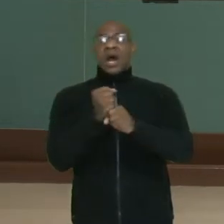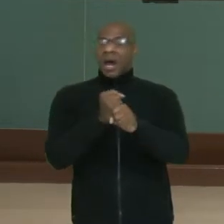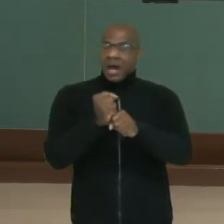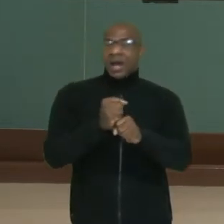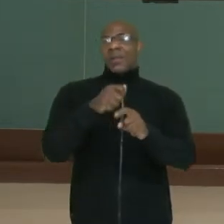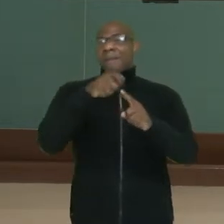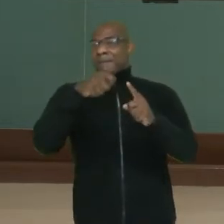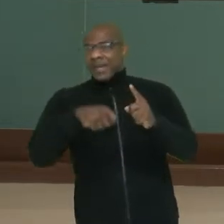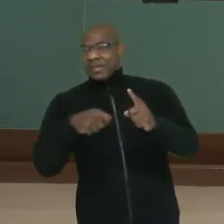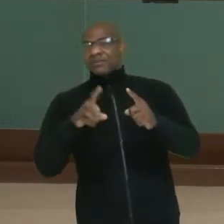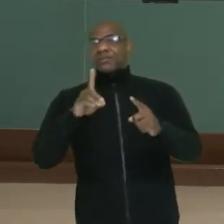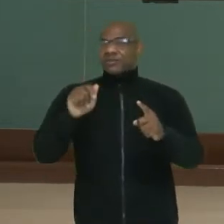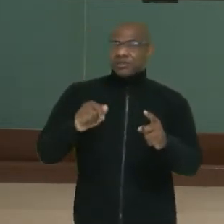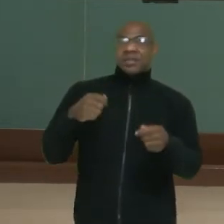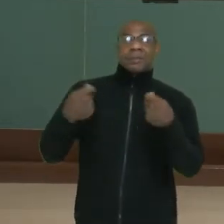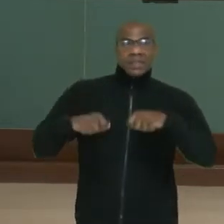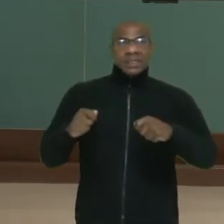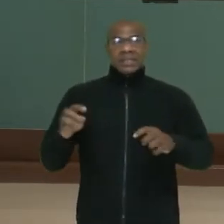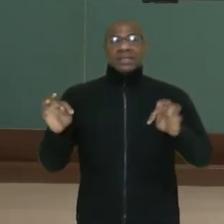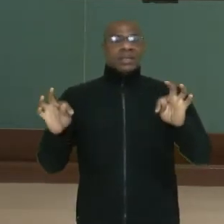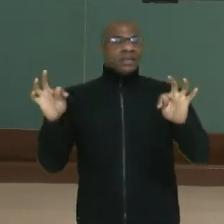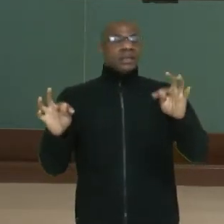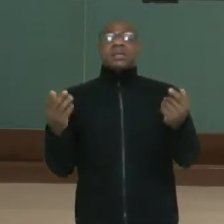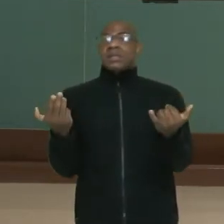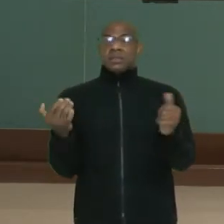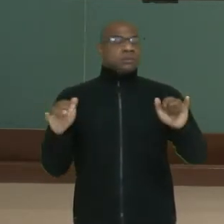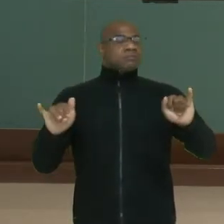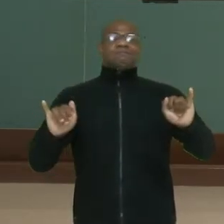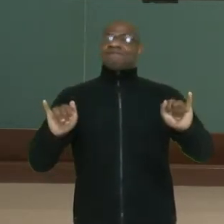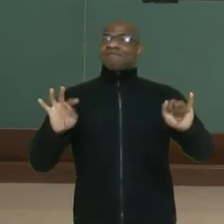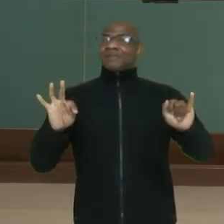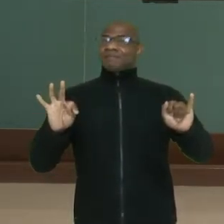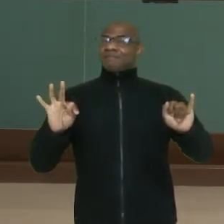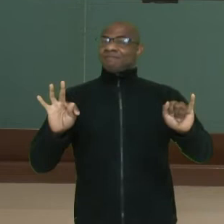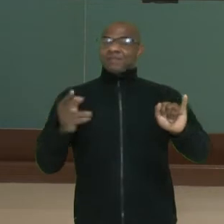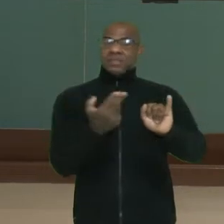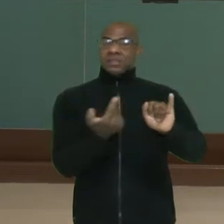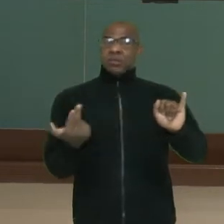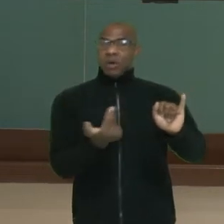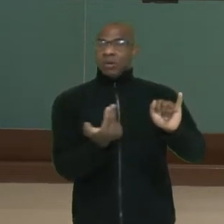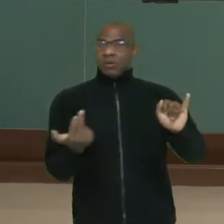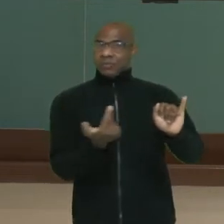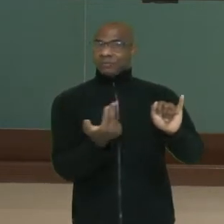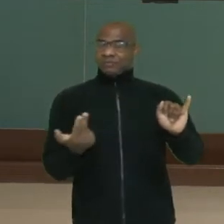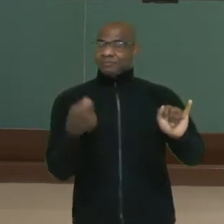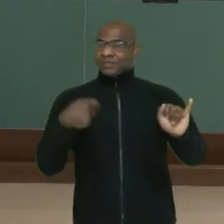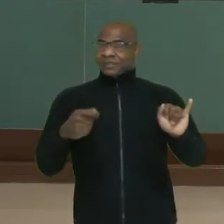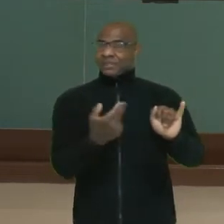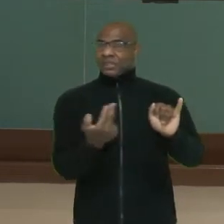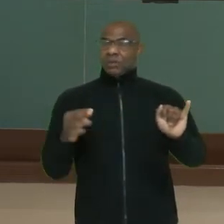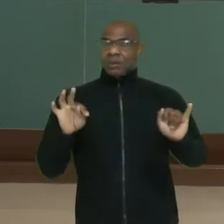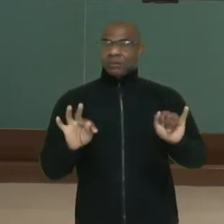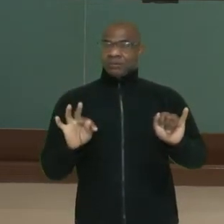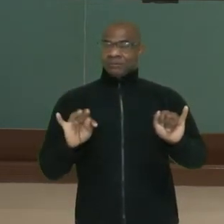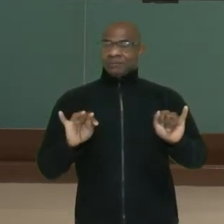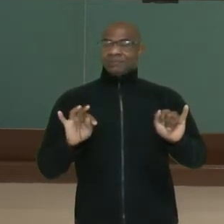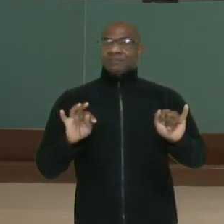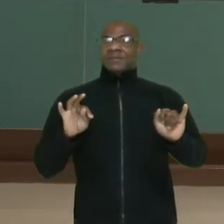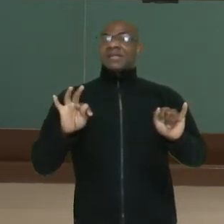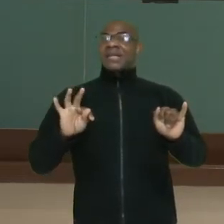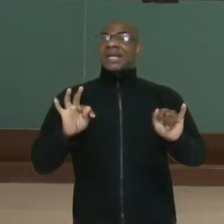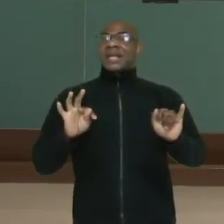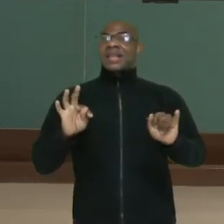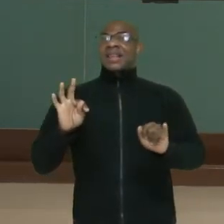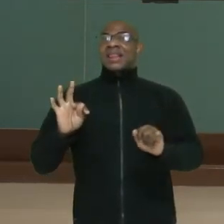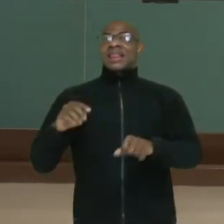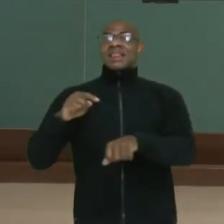trimestre, trimestre, ok? Mesma unidade de tempo. Assim como a unidade monetária precisa estar na mesma unidade, assim